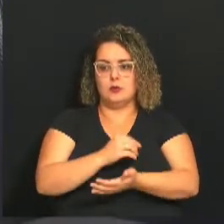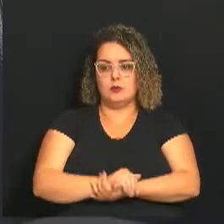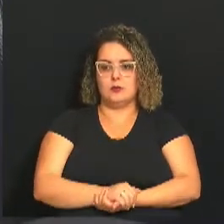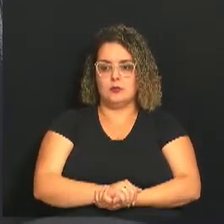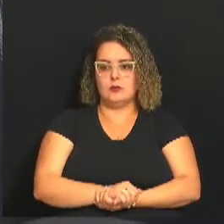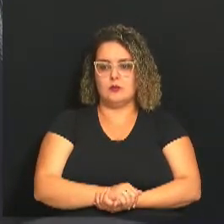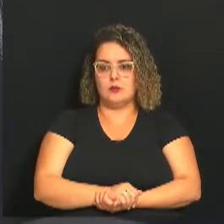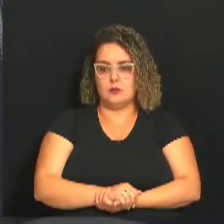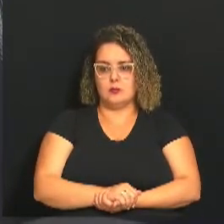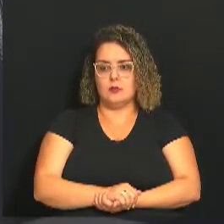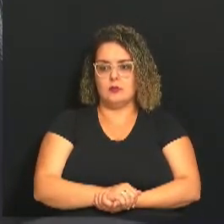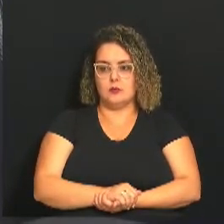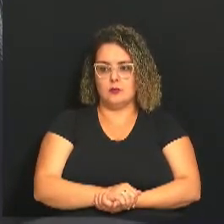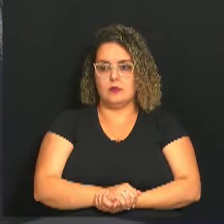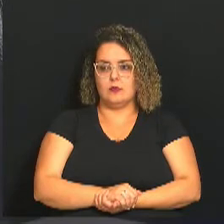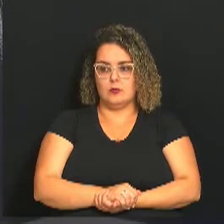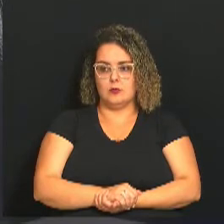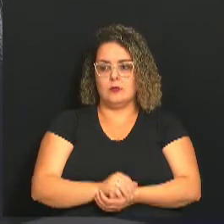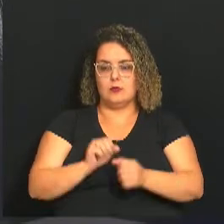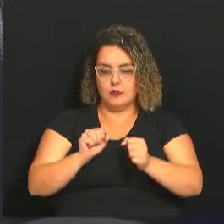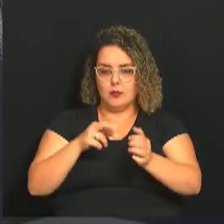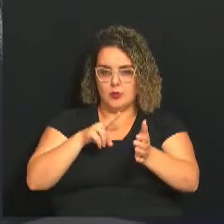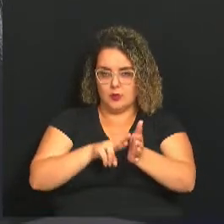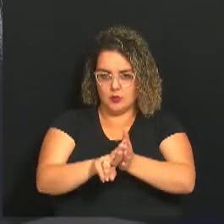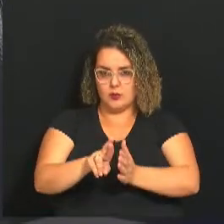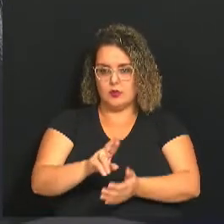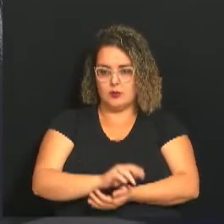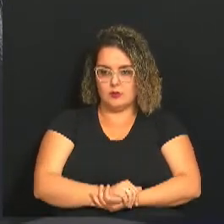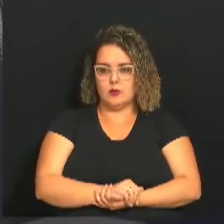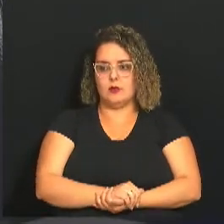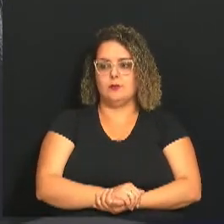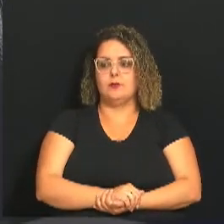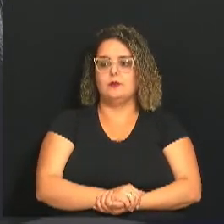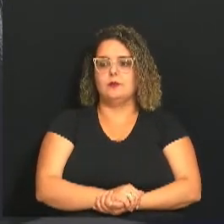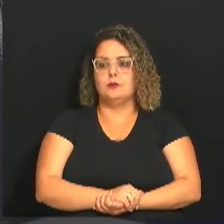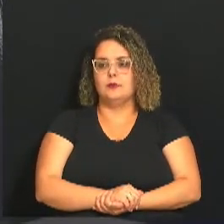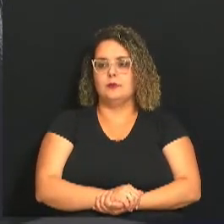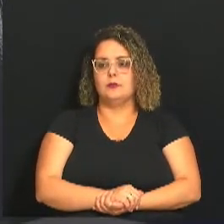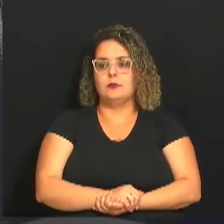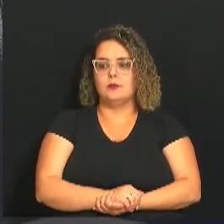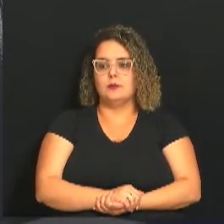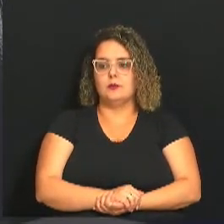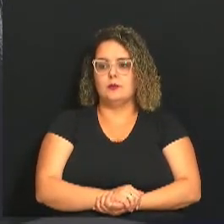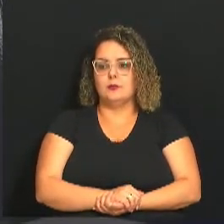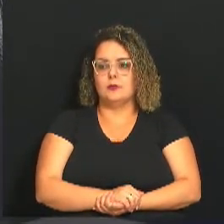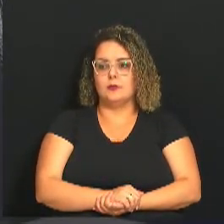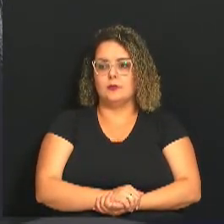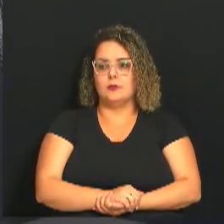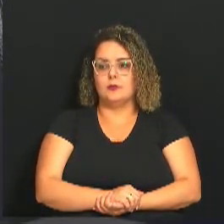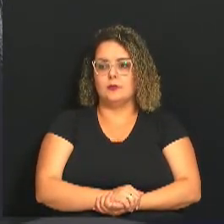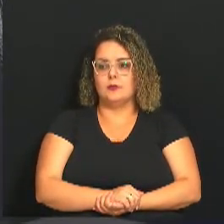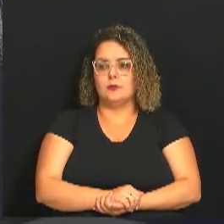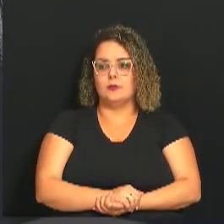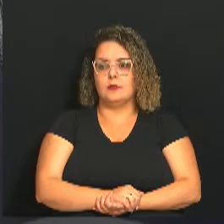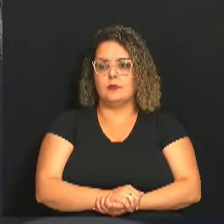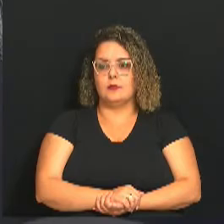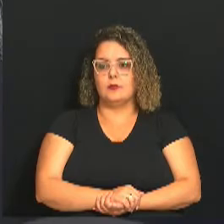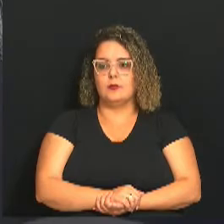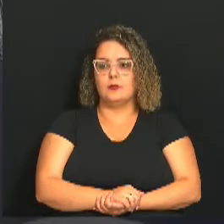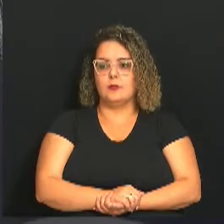Posso responder esse bloco primeiro? Pode ser. Marcelo, se tiver algo a dizer também, fique à vontade.